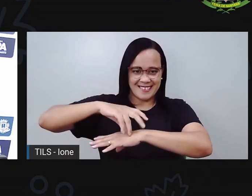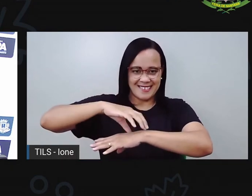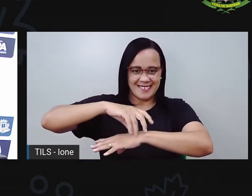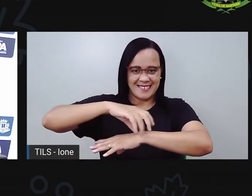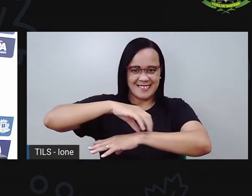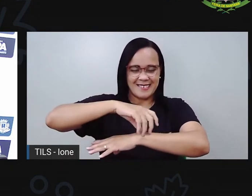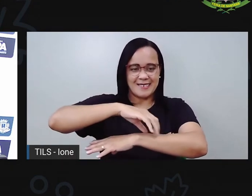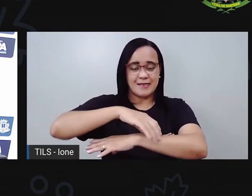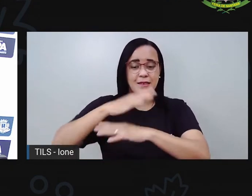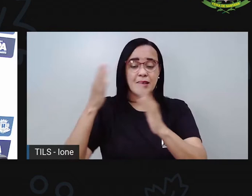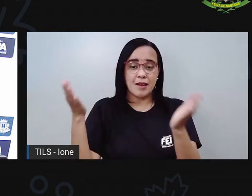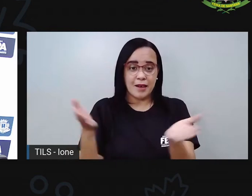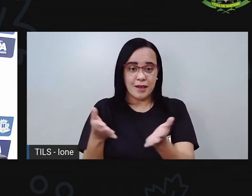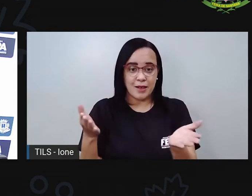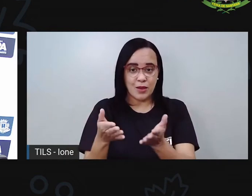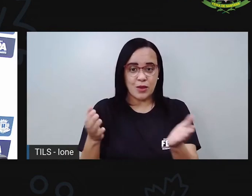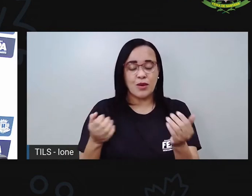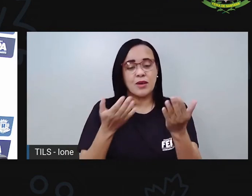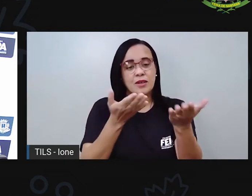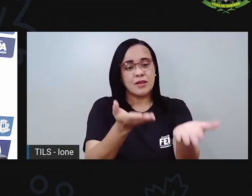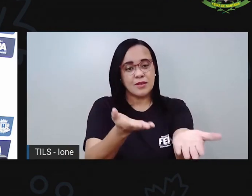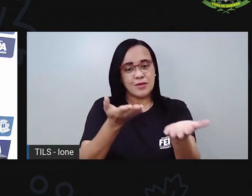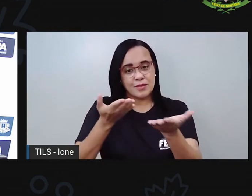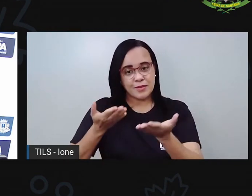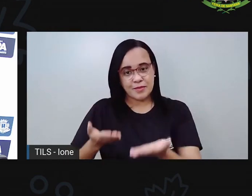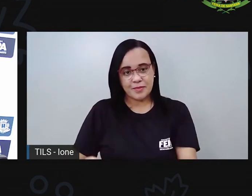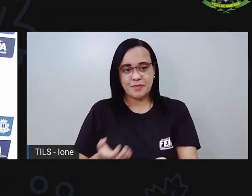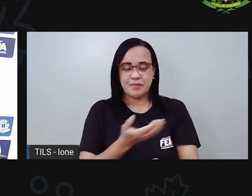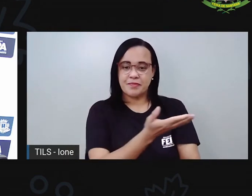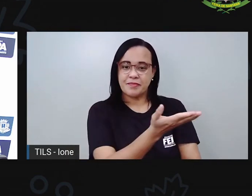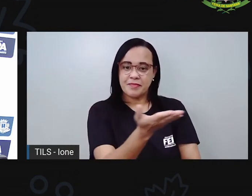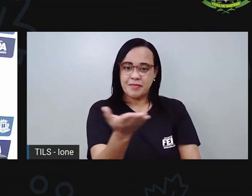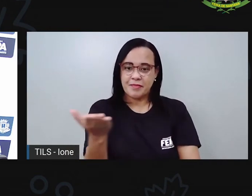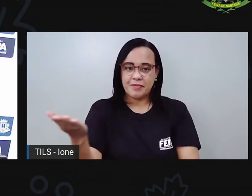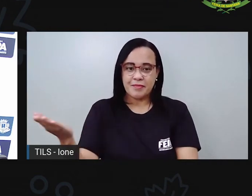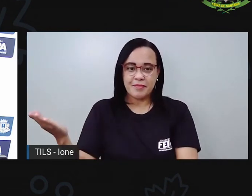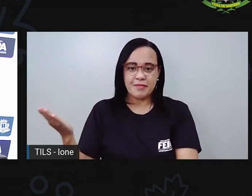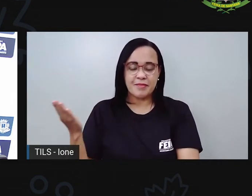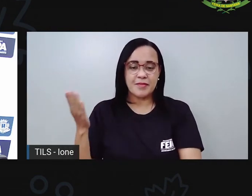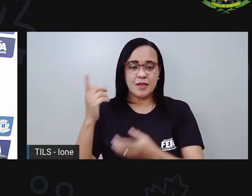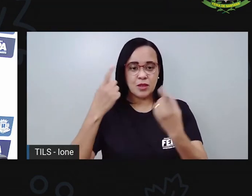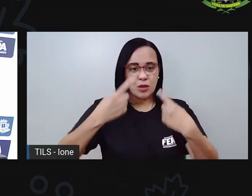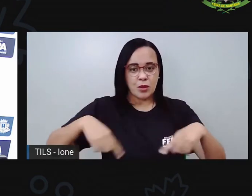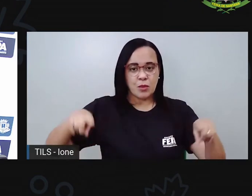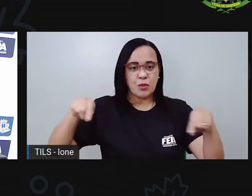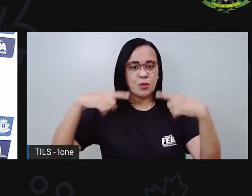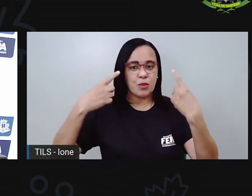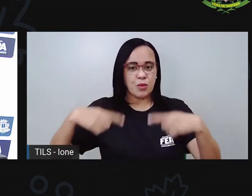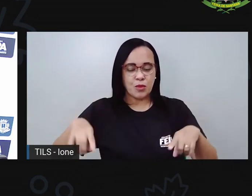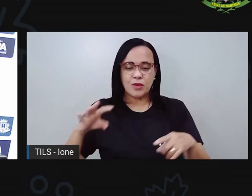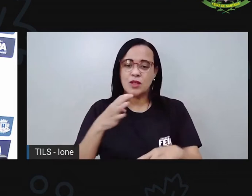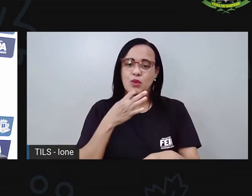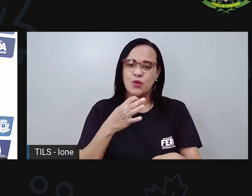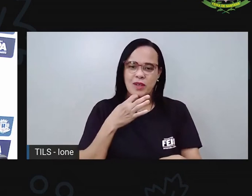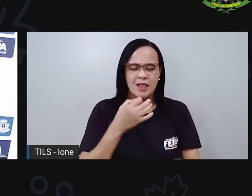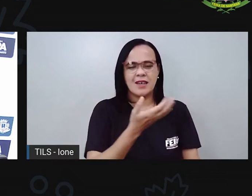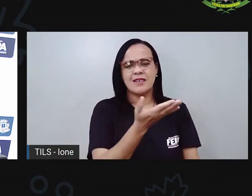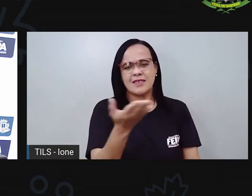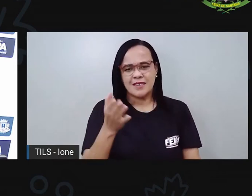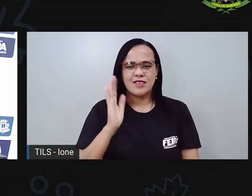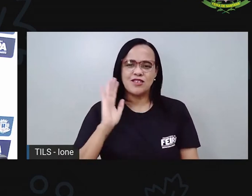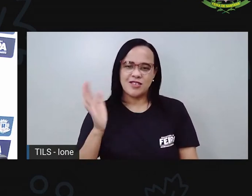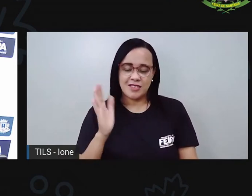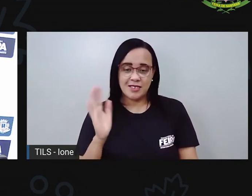e agora eu quero convidar vocês para nós cantarmos uma música bem conhecida também